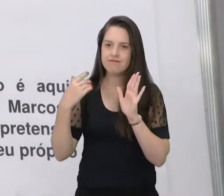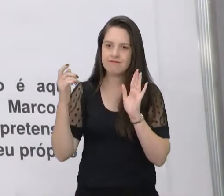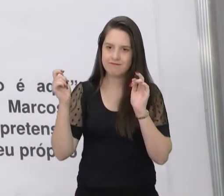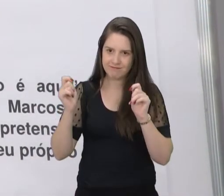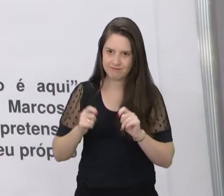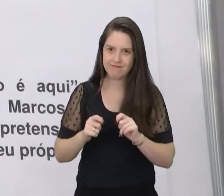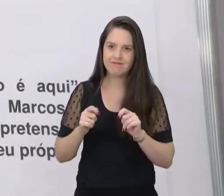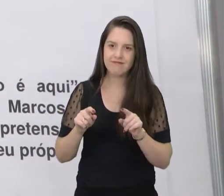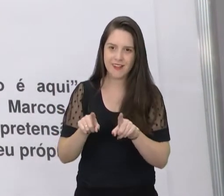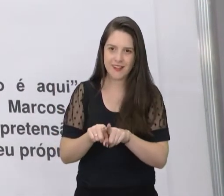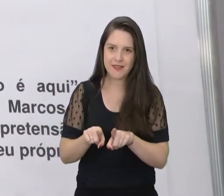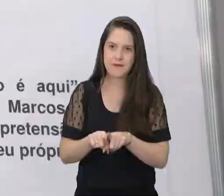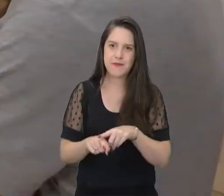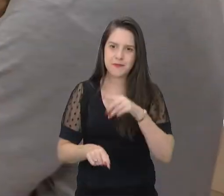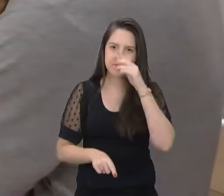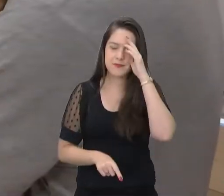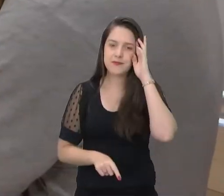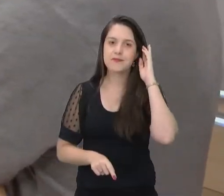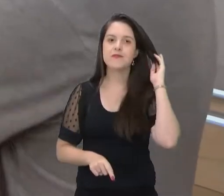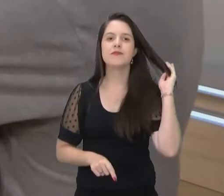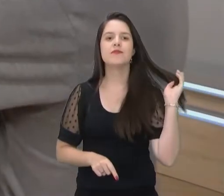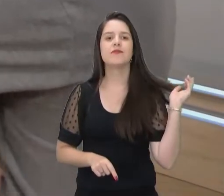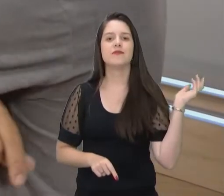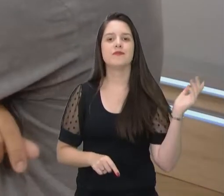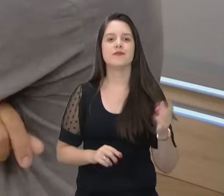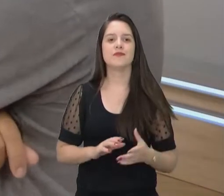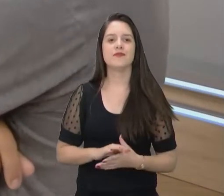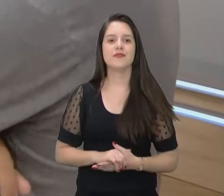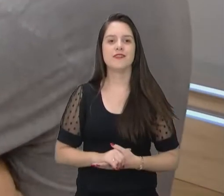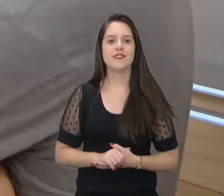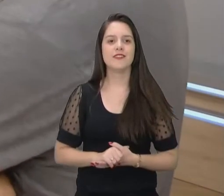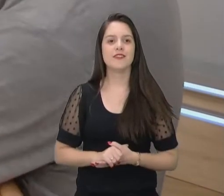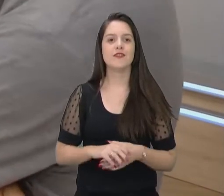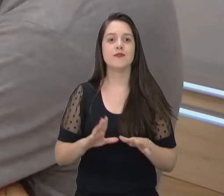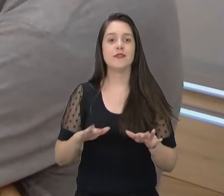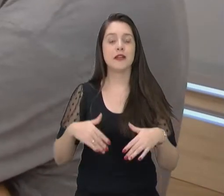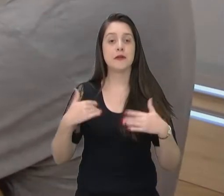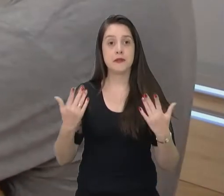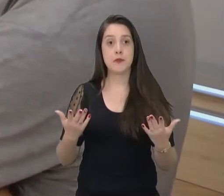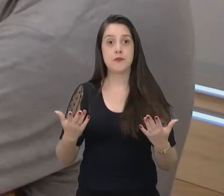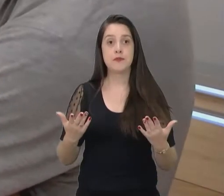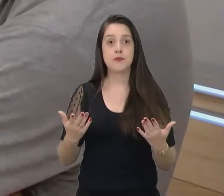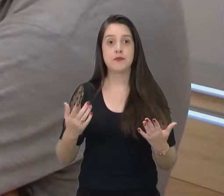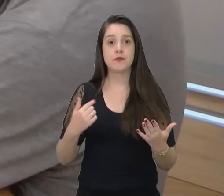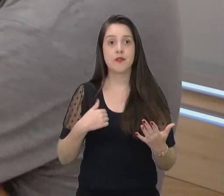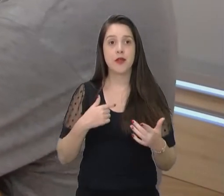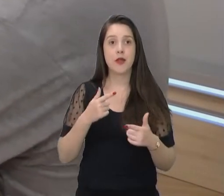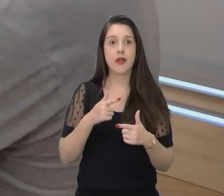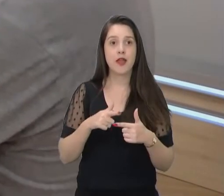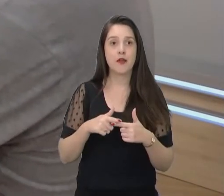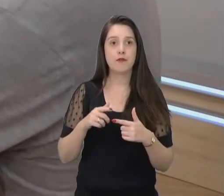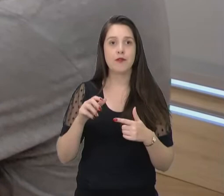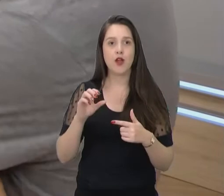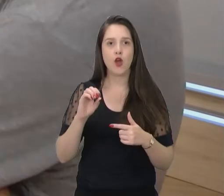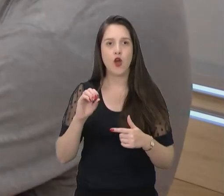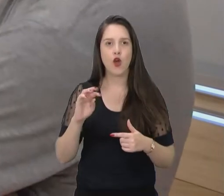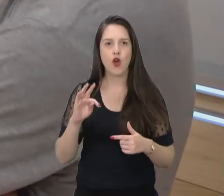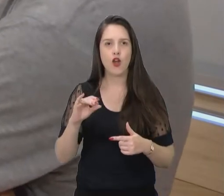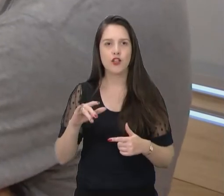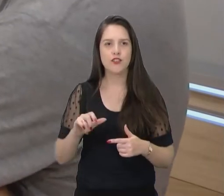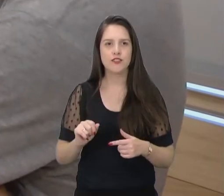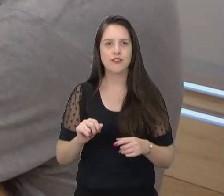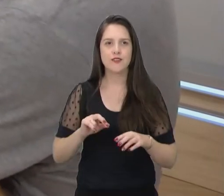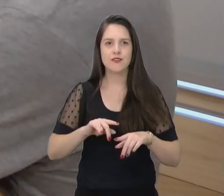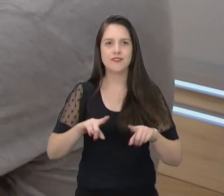né? Certo. Já montou o quebra-cabeça? Já. Como é que já. você monta quebra-cabeça? Então, eu tenho uma lógica, né? Qual que é a lógica que você monta? Eu gosto de ir